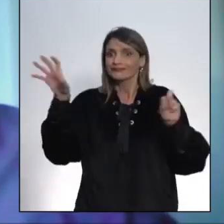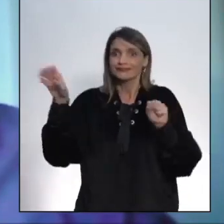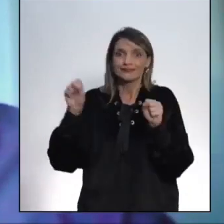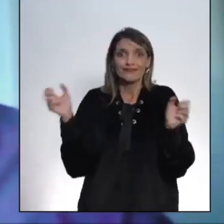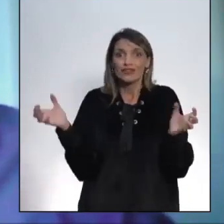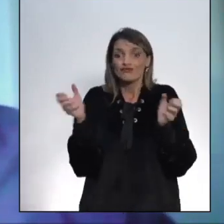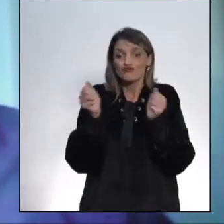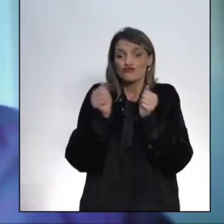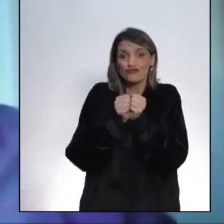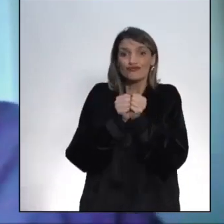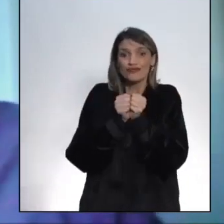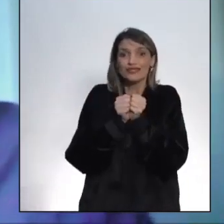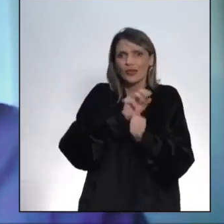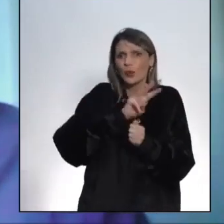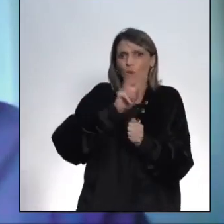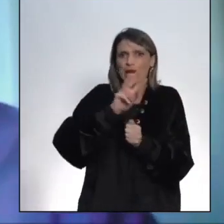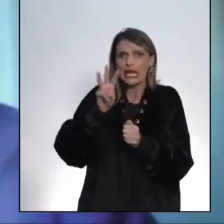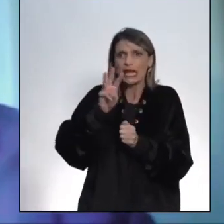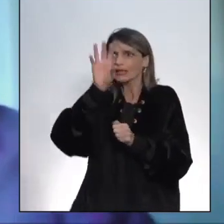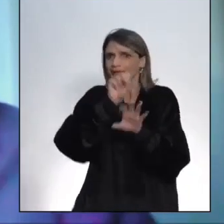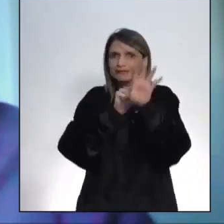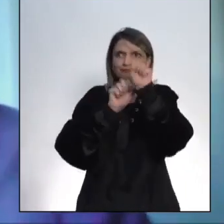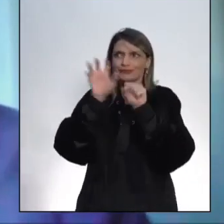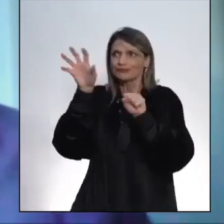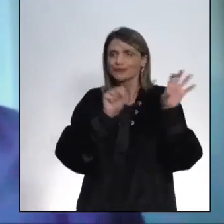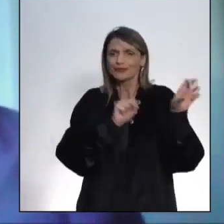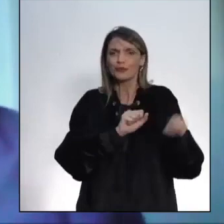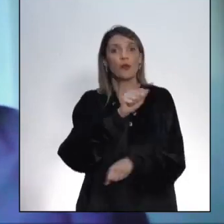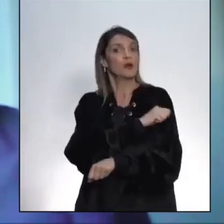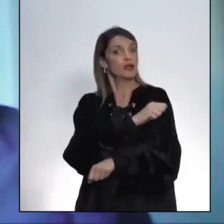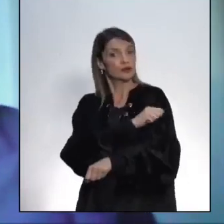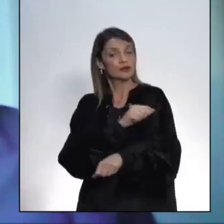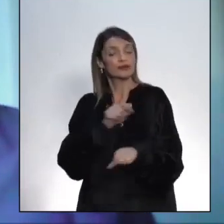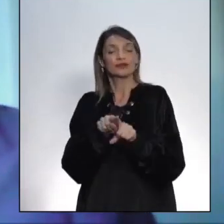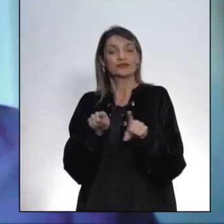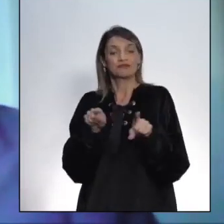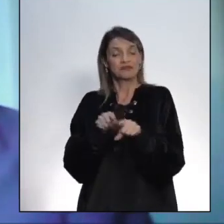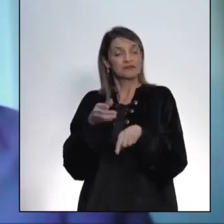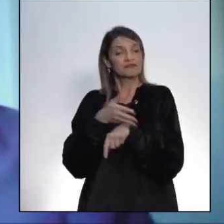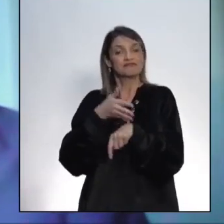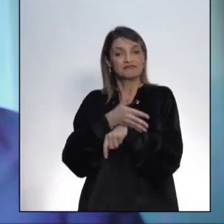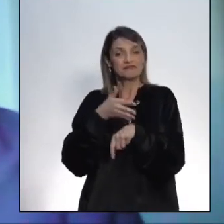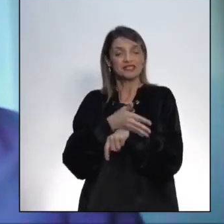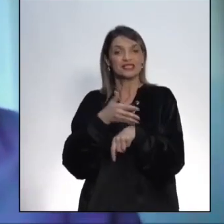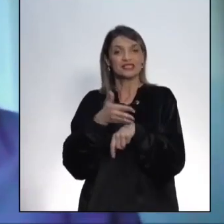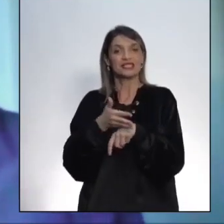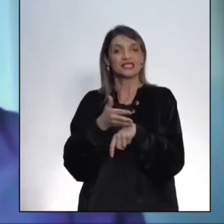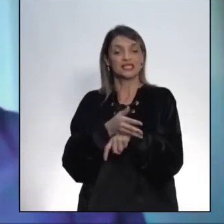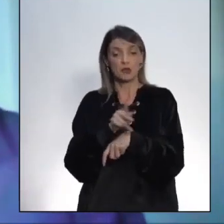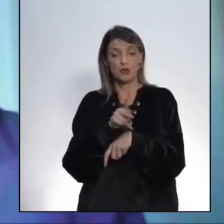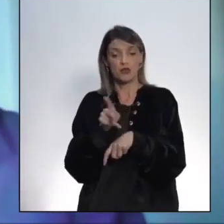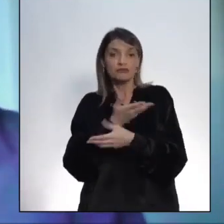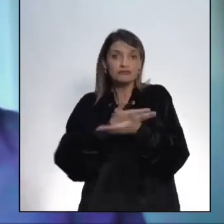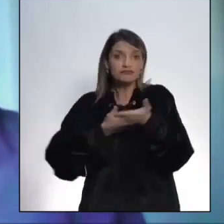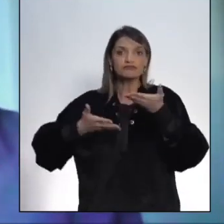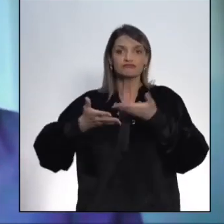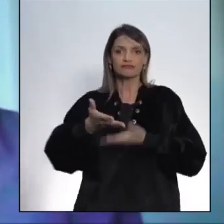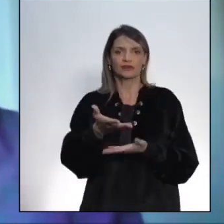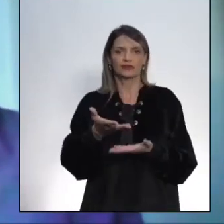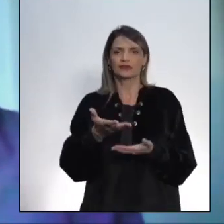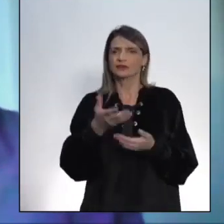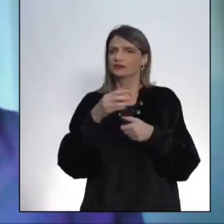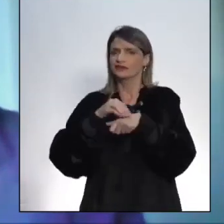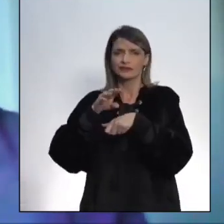de links, né, que são colocados para o aluno também ter acesso e a troca entre os professores, e essas dicas